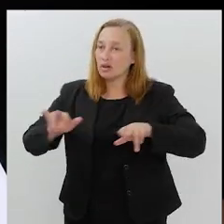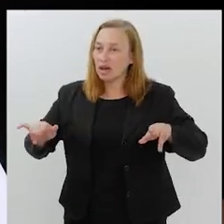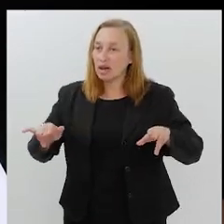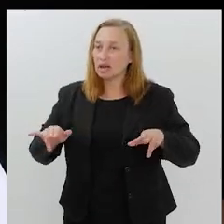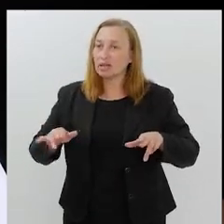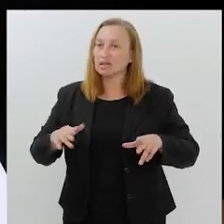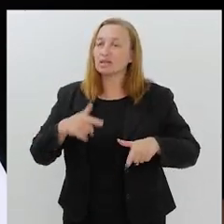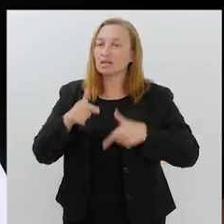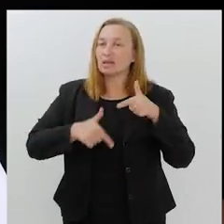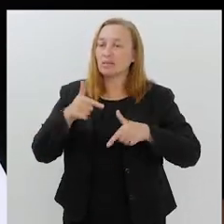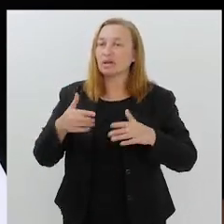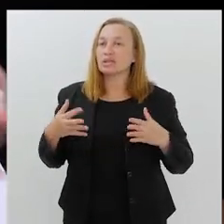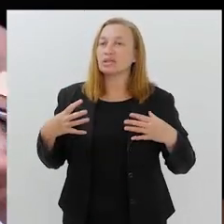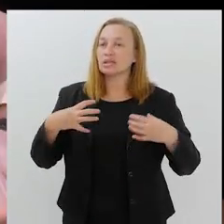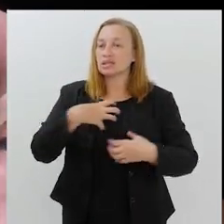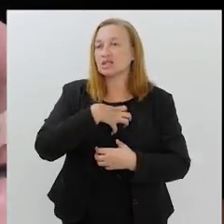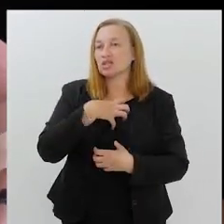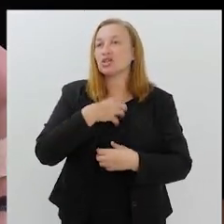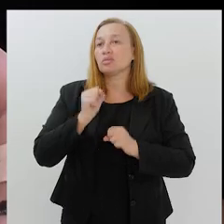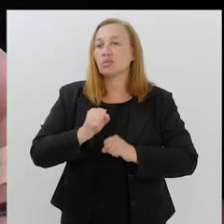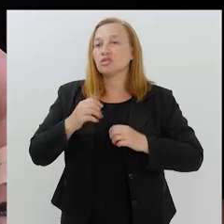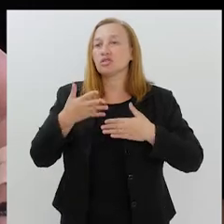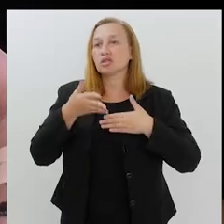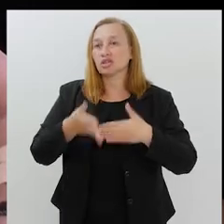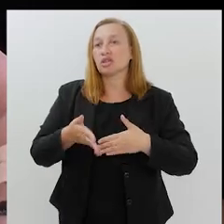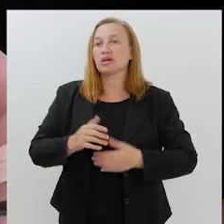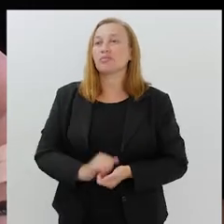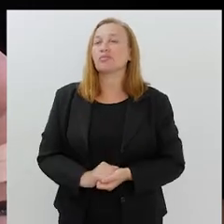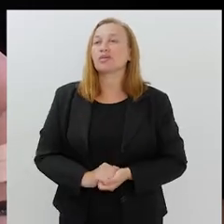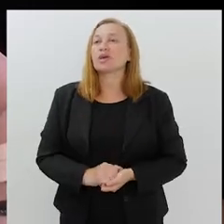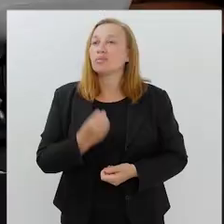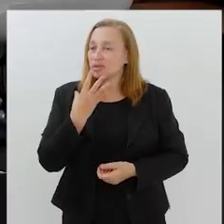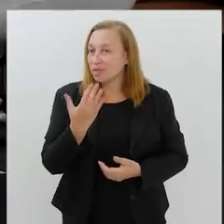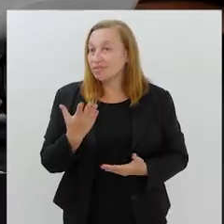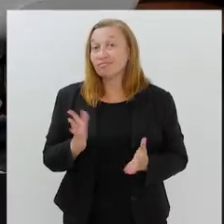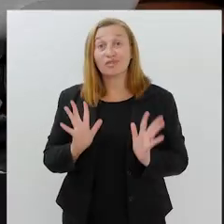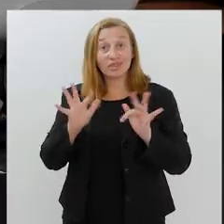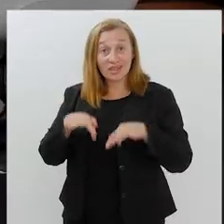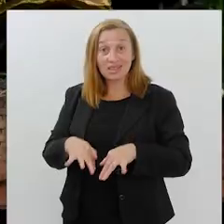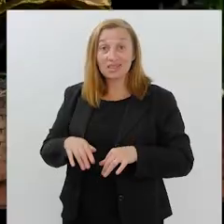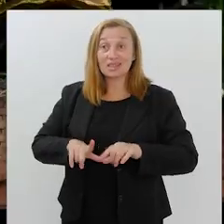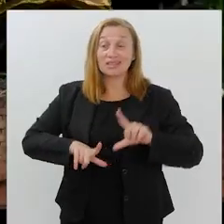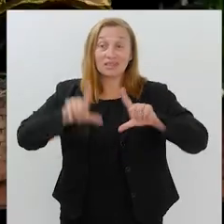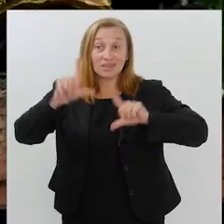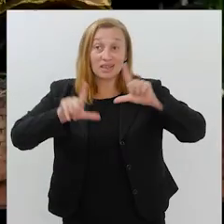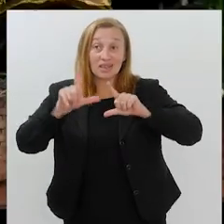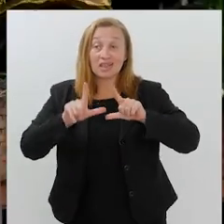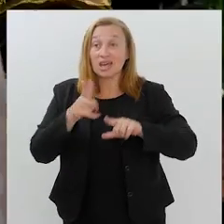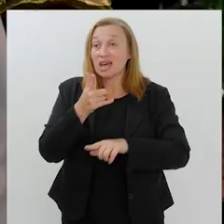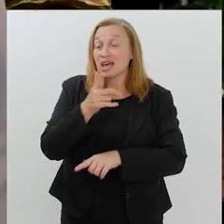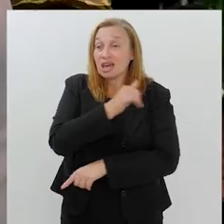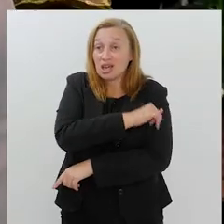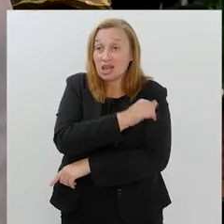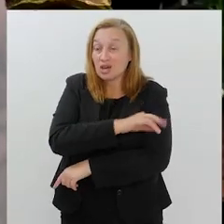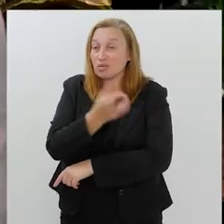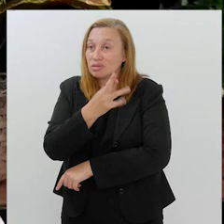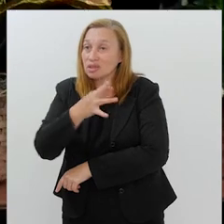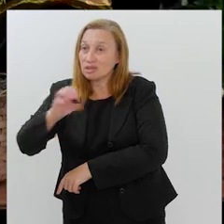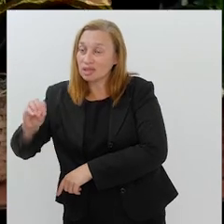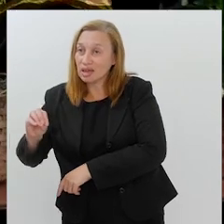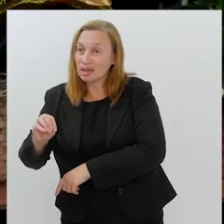específicas atuando nesse sentido eu acho que aí a gente pode chegar lá muito bem e assim encerramos então o nosso programa Rio sem